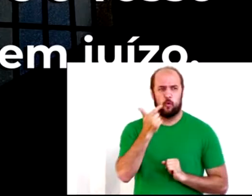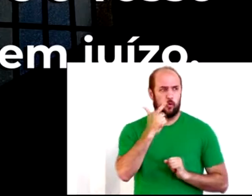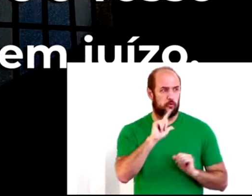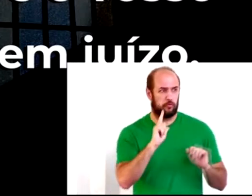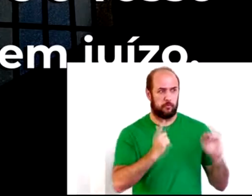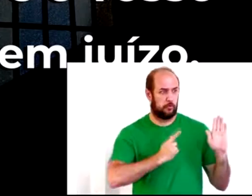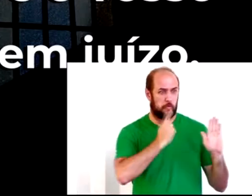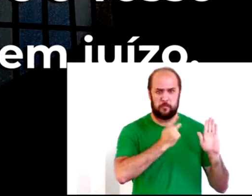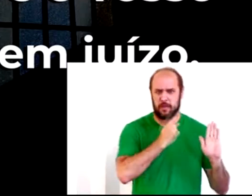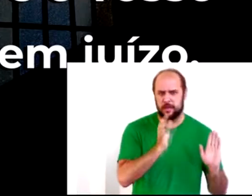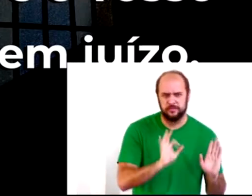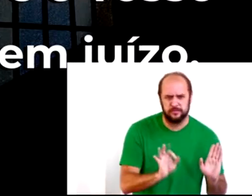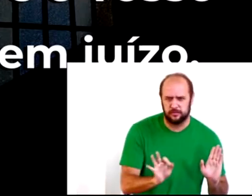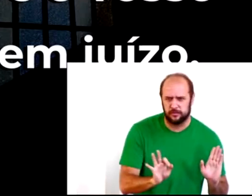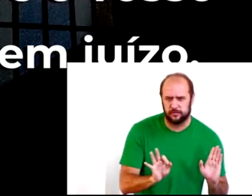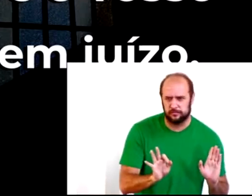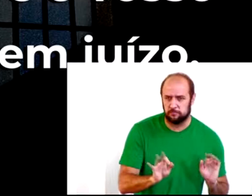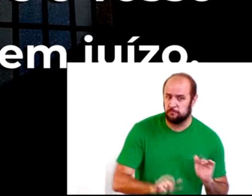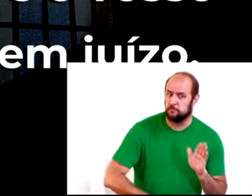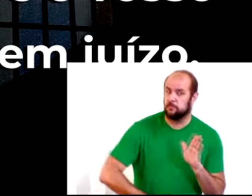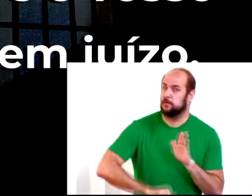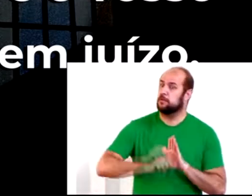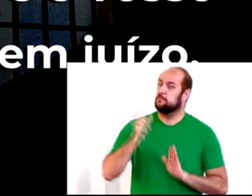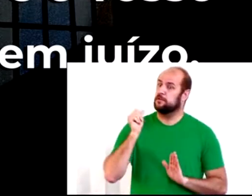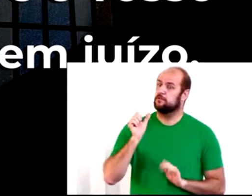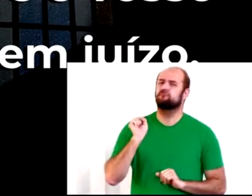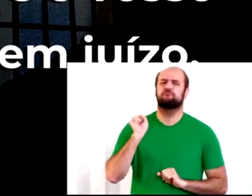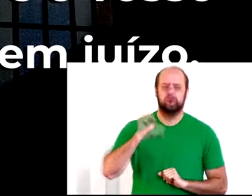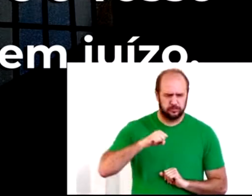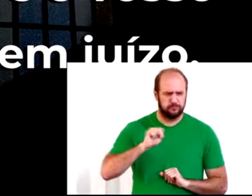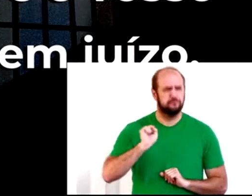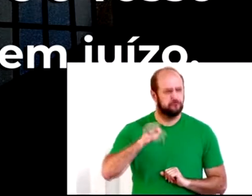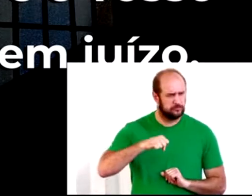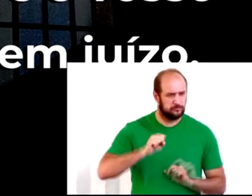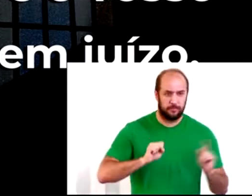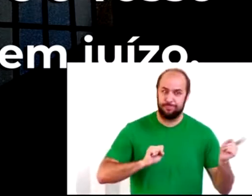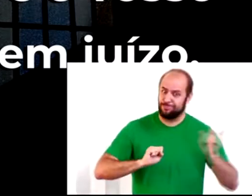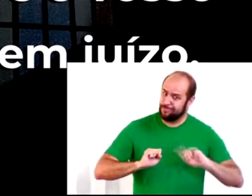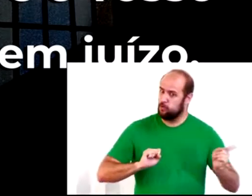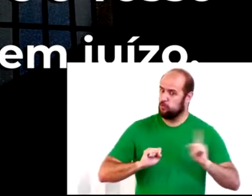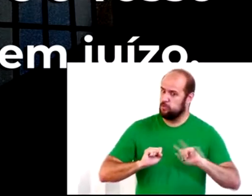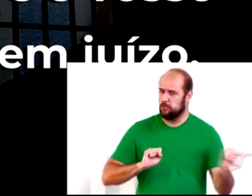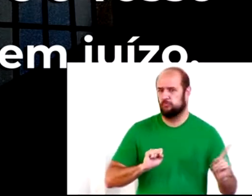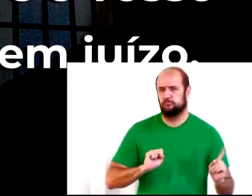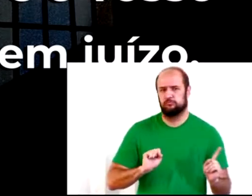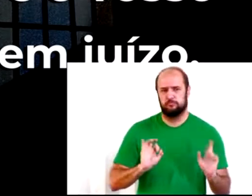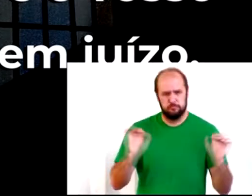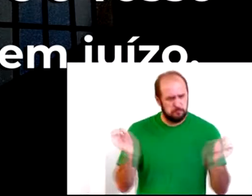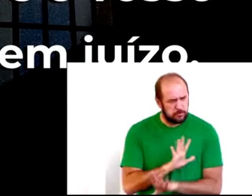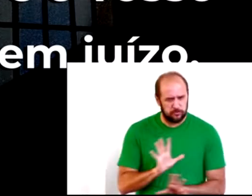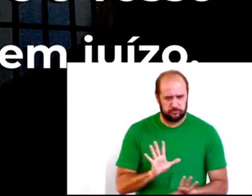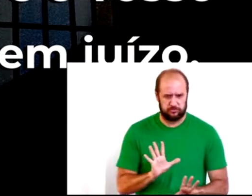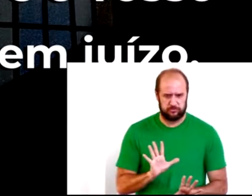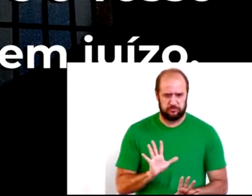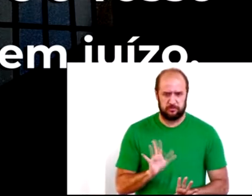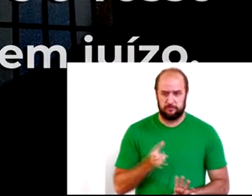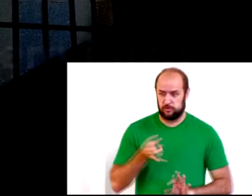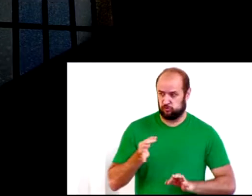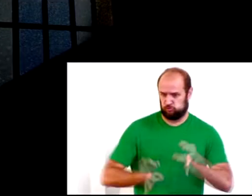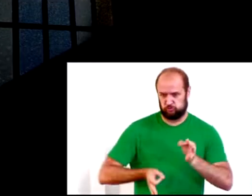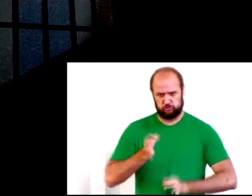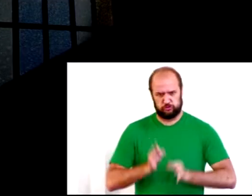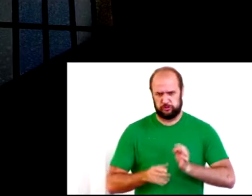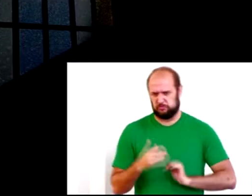voto. Antes, seja o vosso sim, sim, e o vosso não, não, para não cairdes em